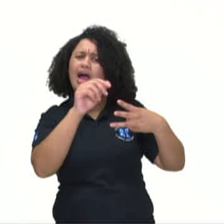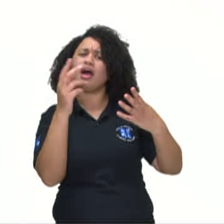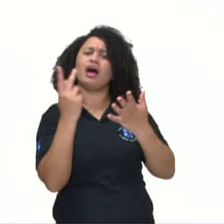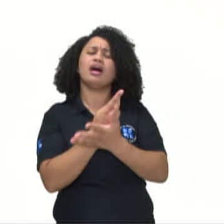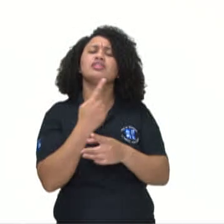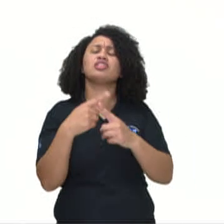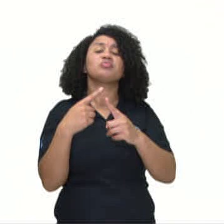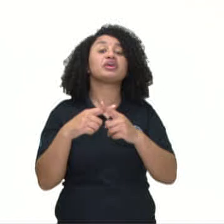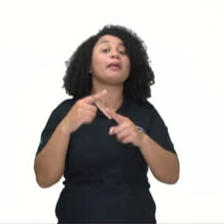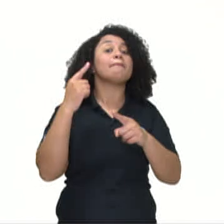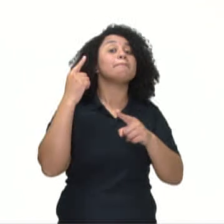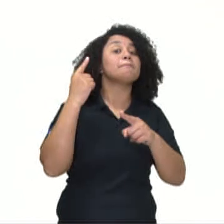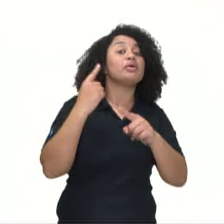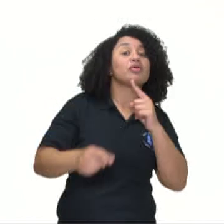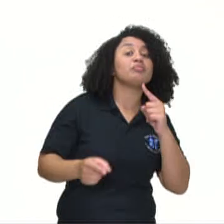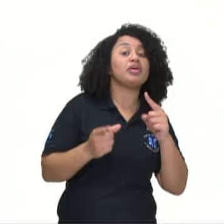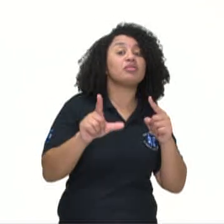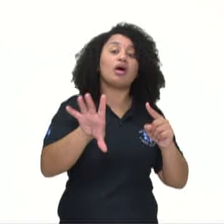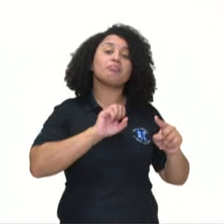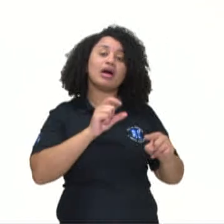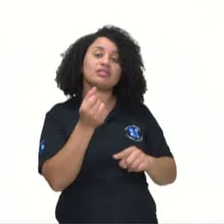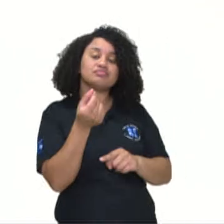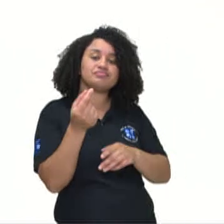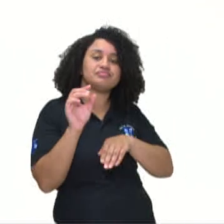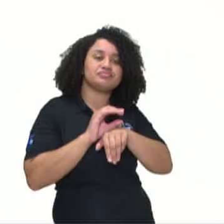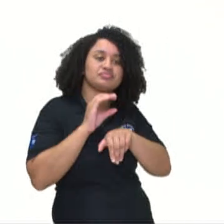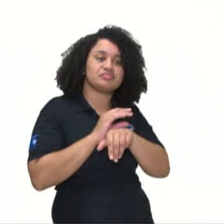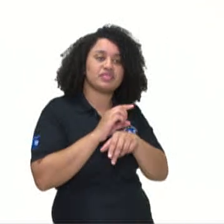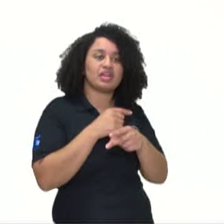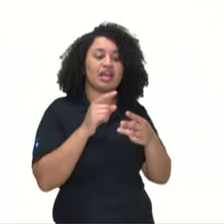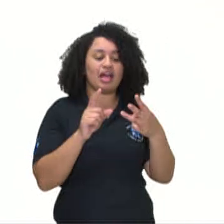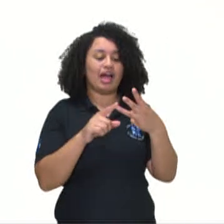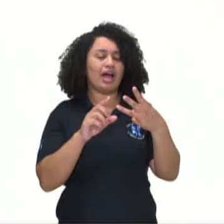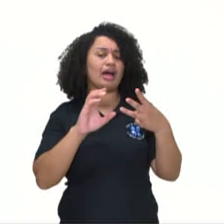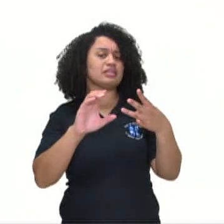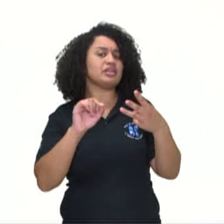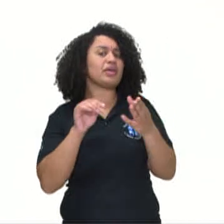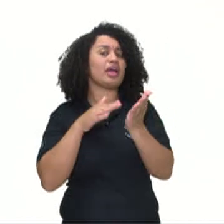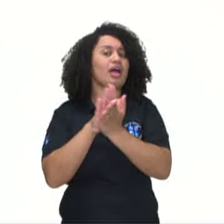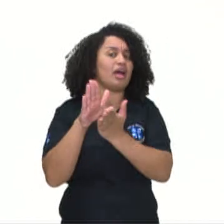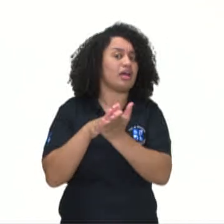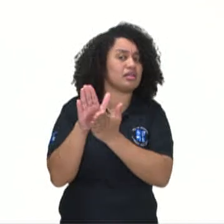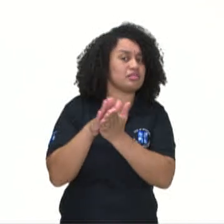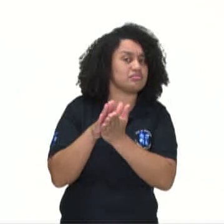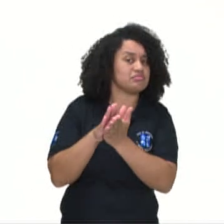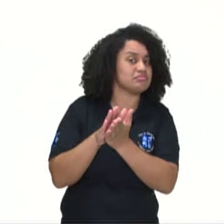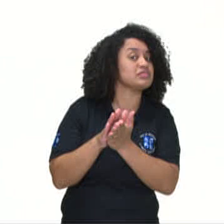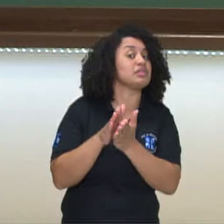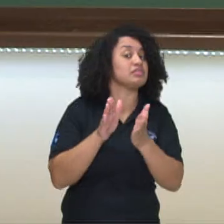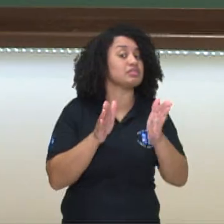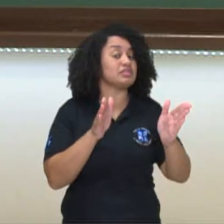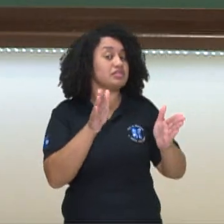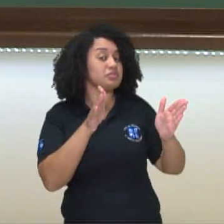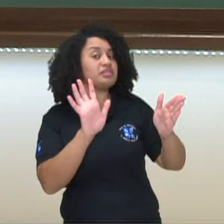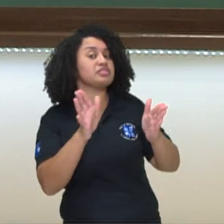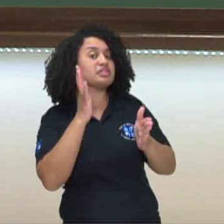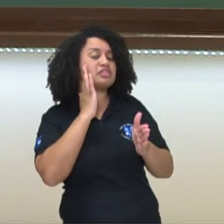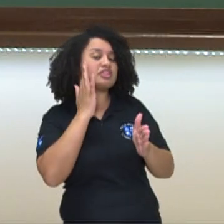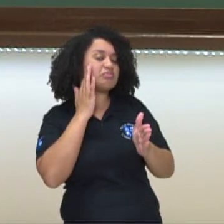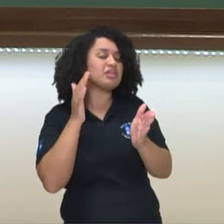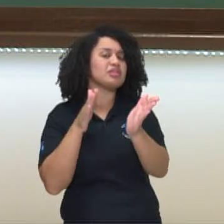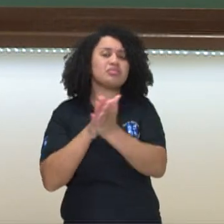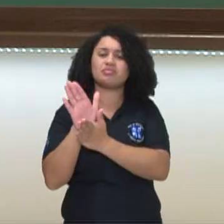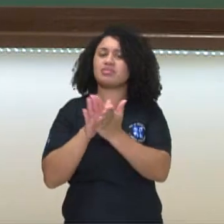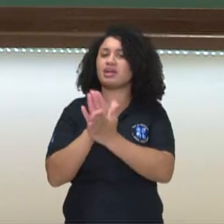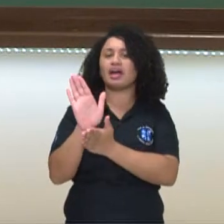proibição de lucro. Por que não a letra C? Porque fala em gasto. Então, obviamente, neste período já se tinha uma noção de que o gasto